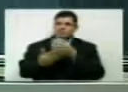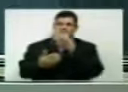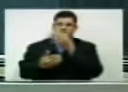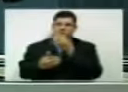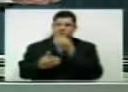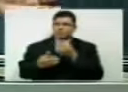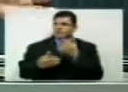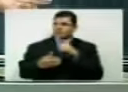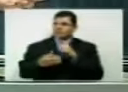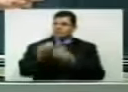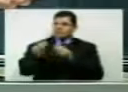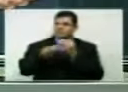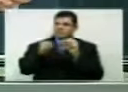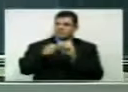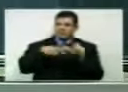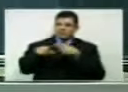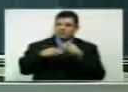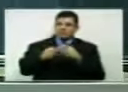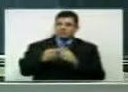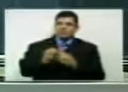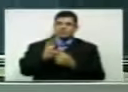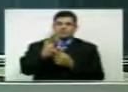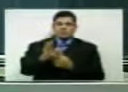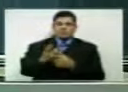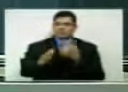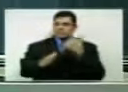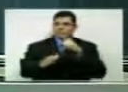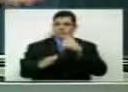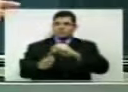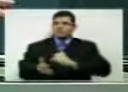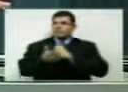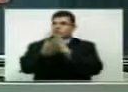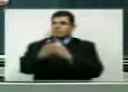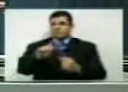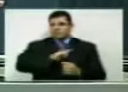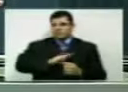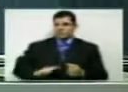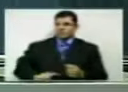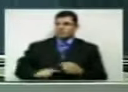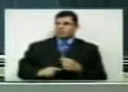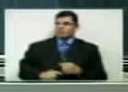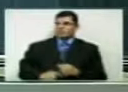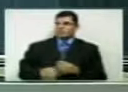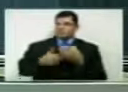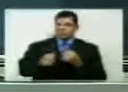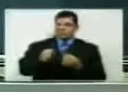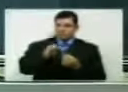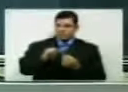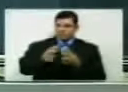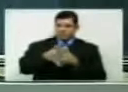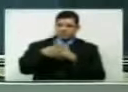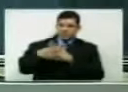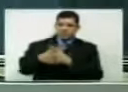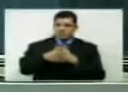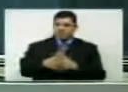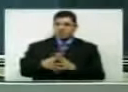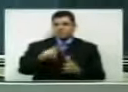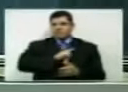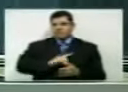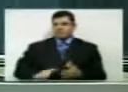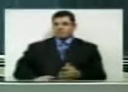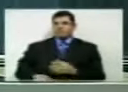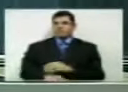questões são incontestáveis. E negá-las não é ajudar o governo. Negá-las é atrapalhar o